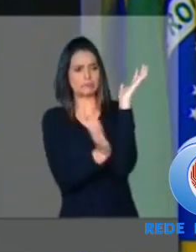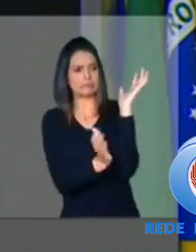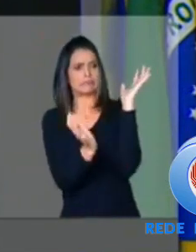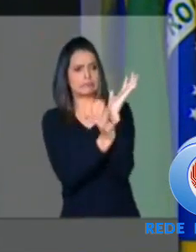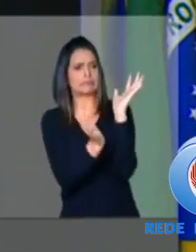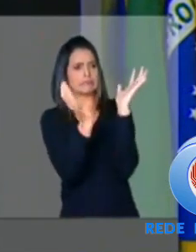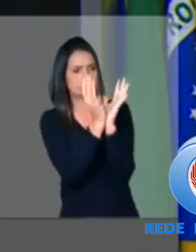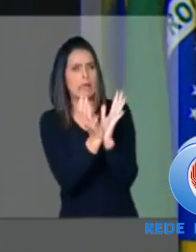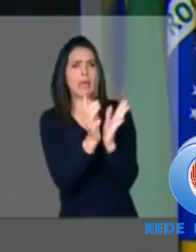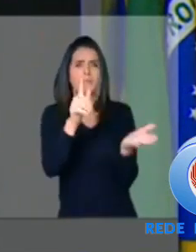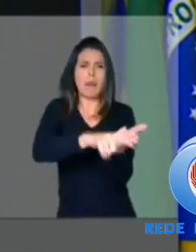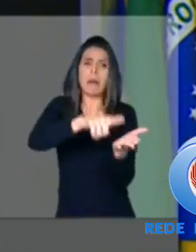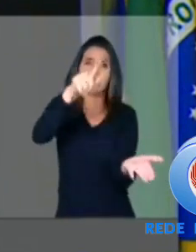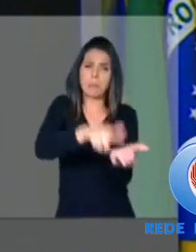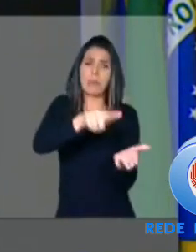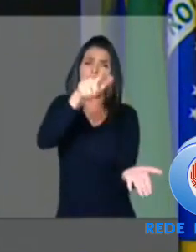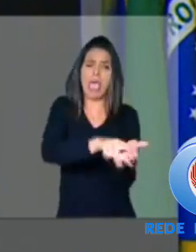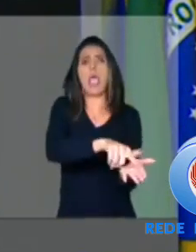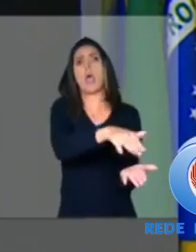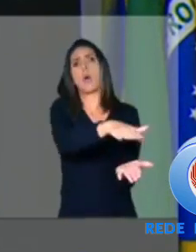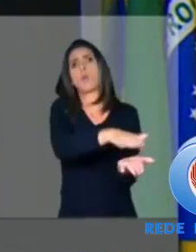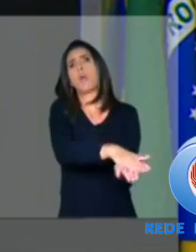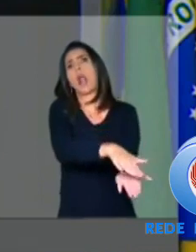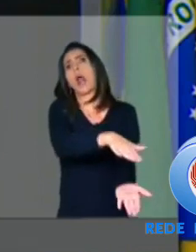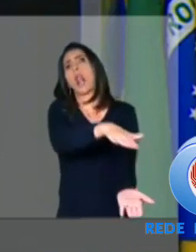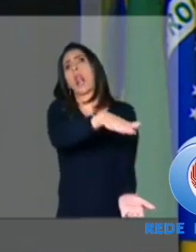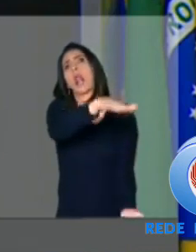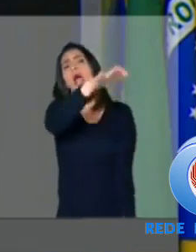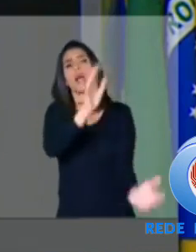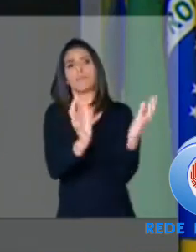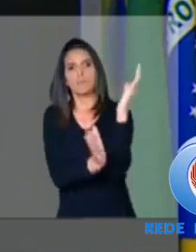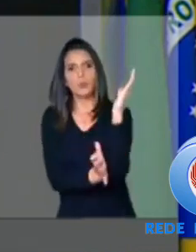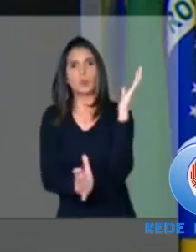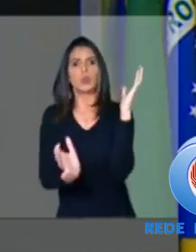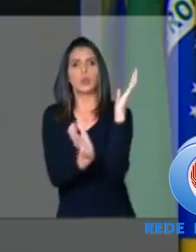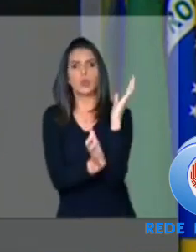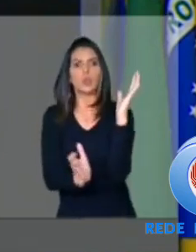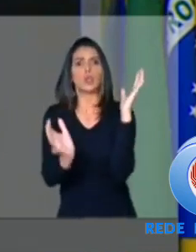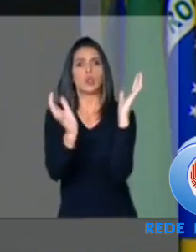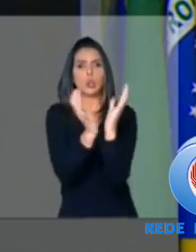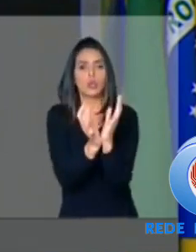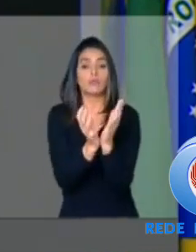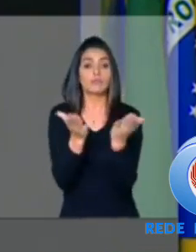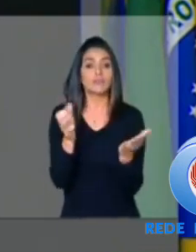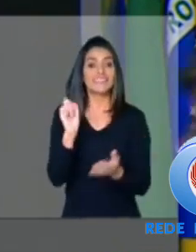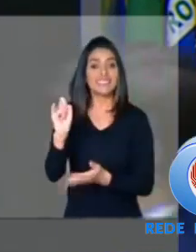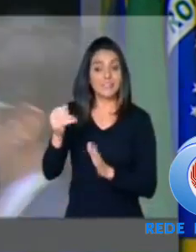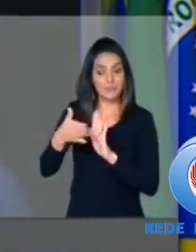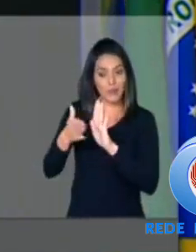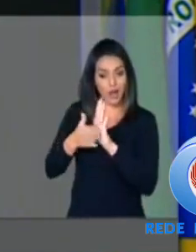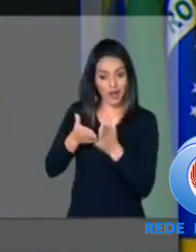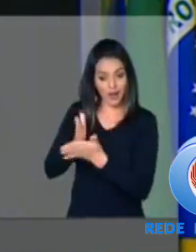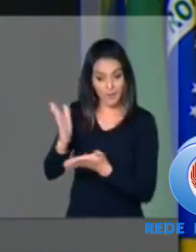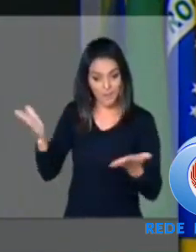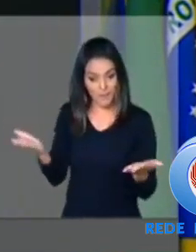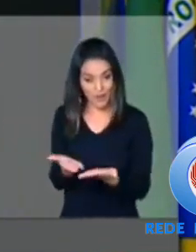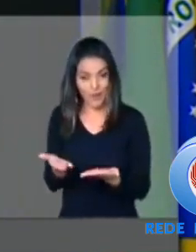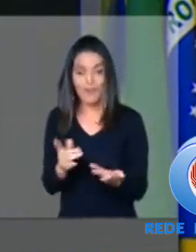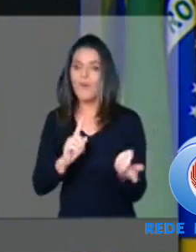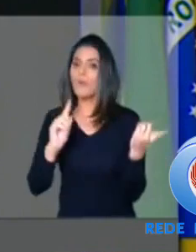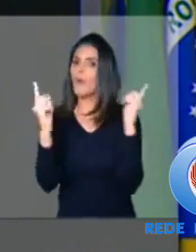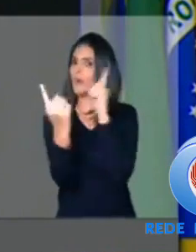medida provisória de liberdade econômica, nós vamos no caminho inverso, e é isso que nós precisamos. O Estado que